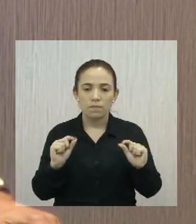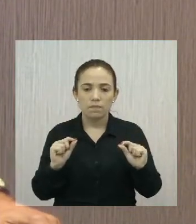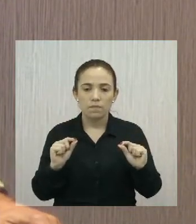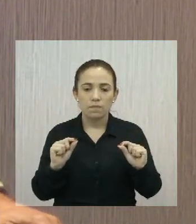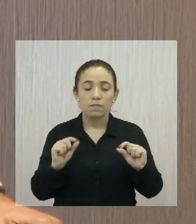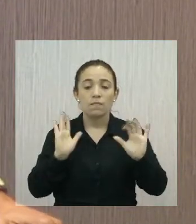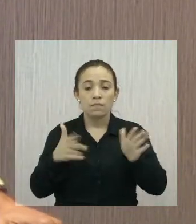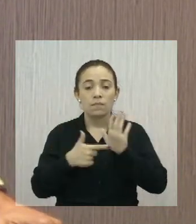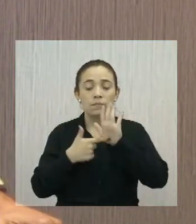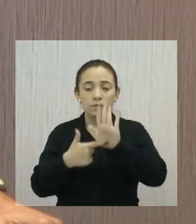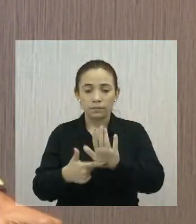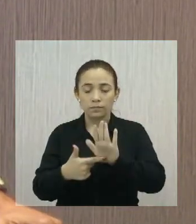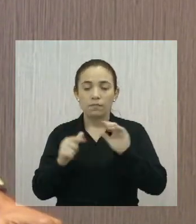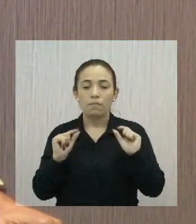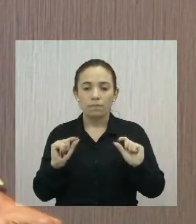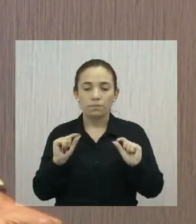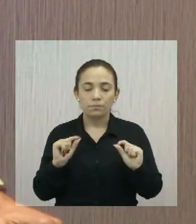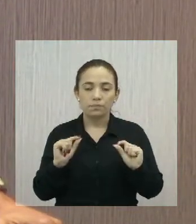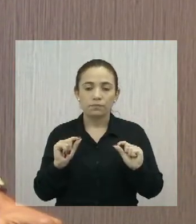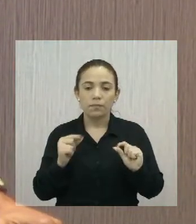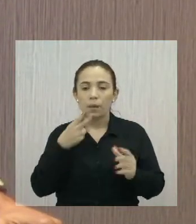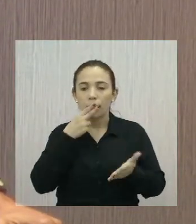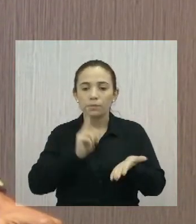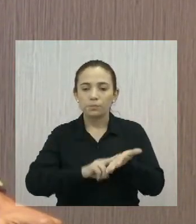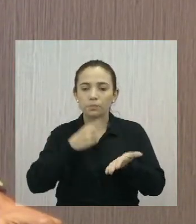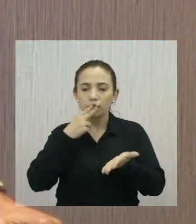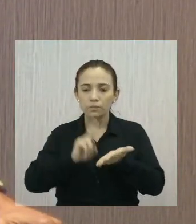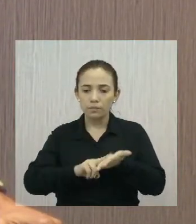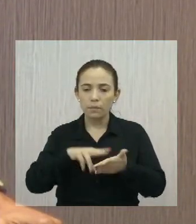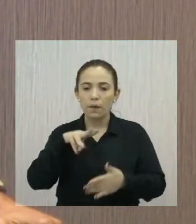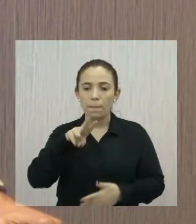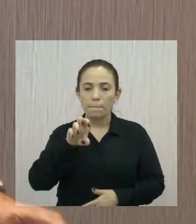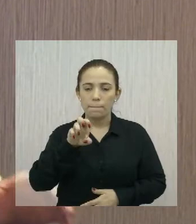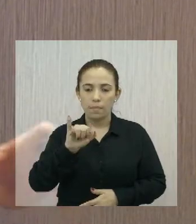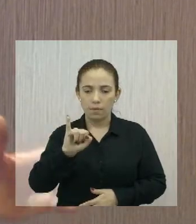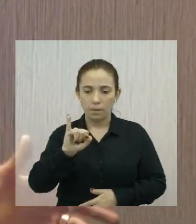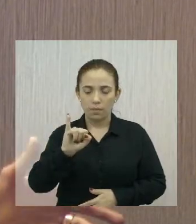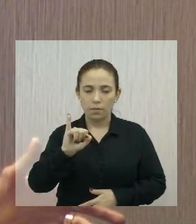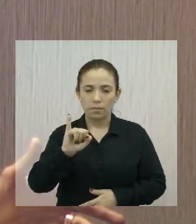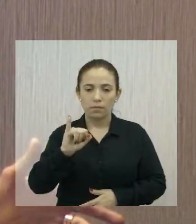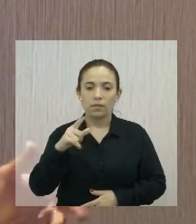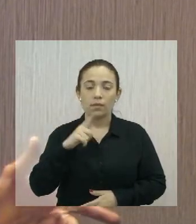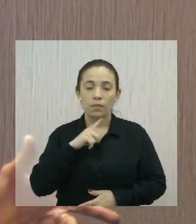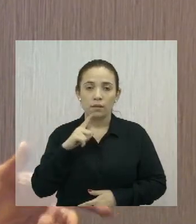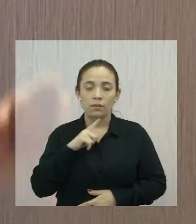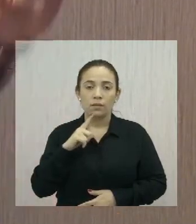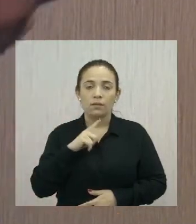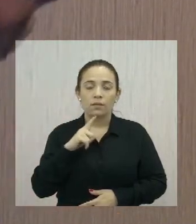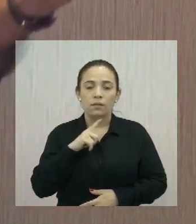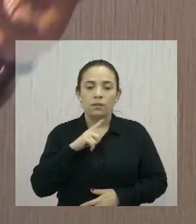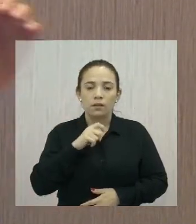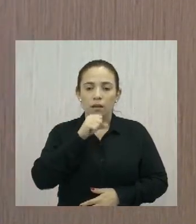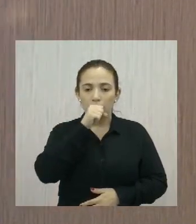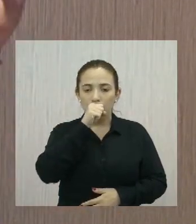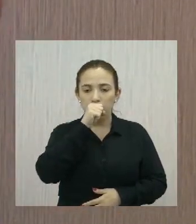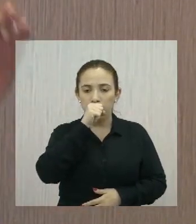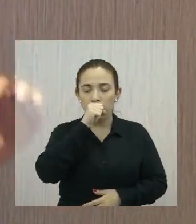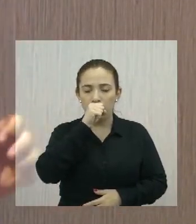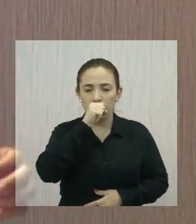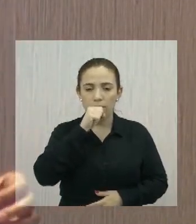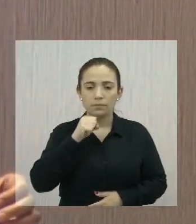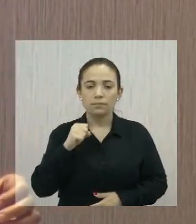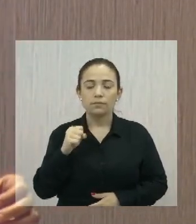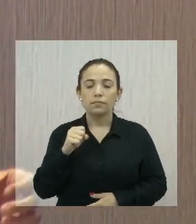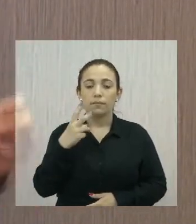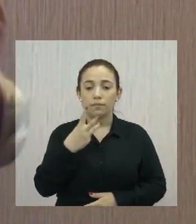Foi apresentada aqui as multas para o MEI. Então, a multa para uma infração mediana do MEI, no exemplo dado, seria R$